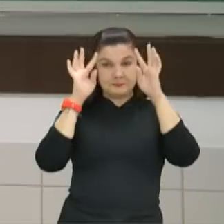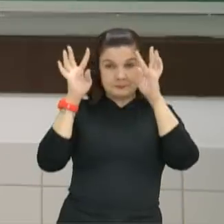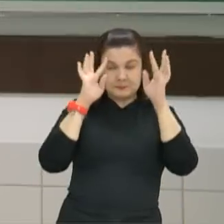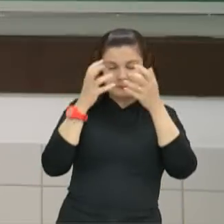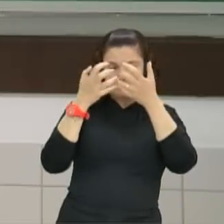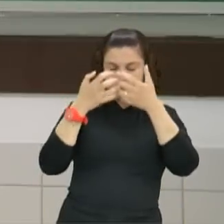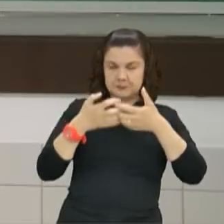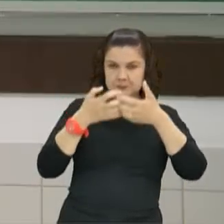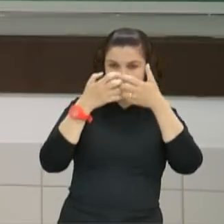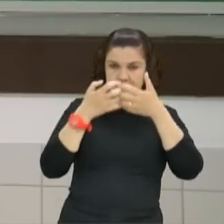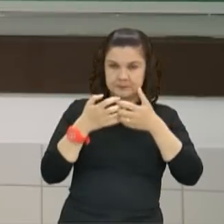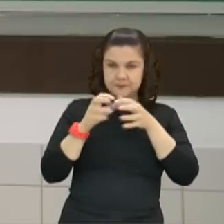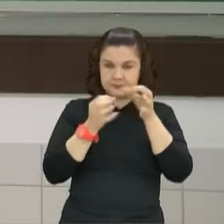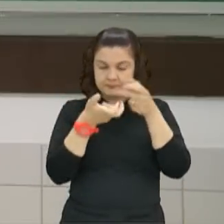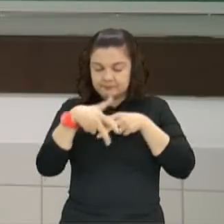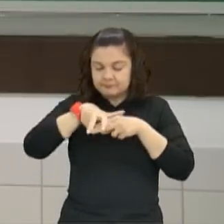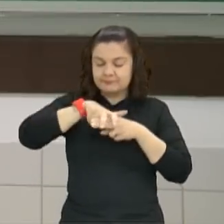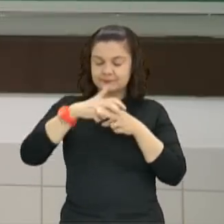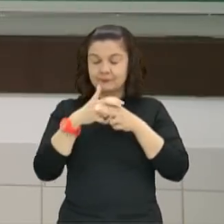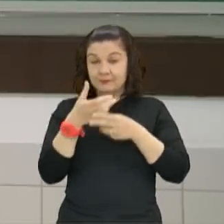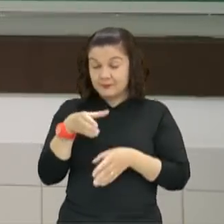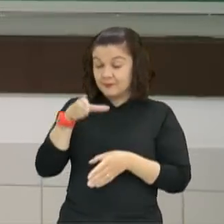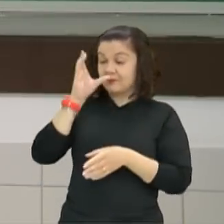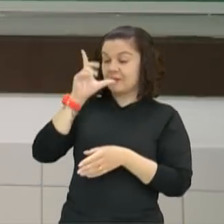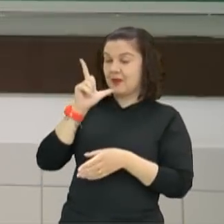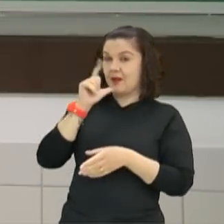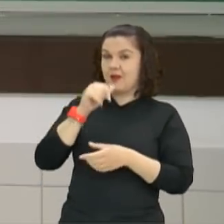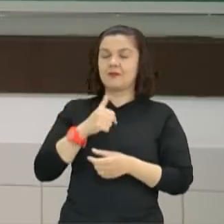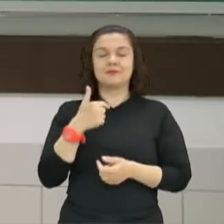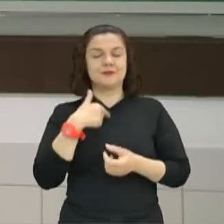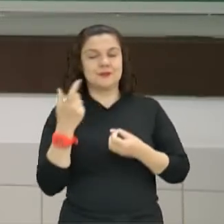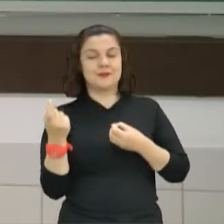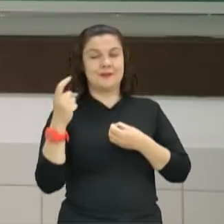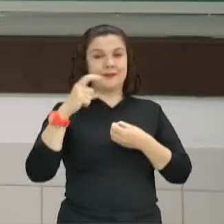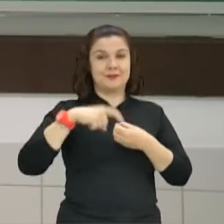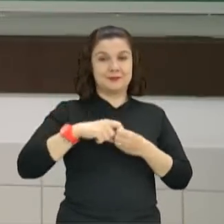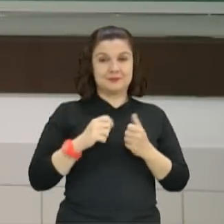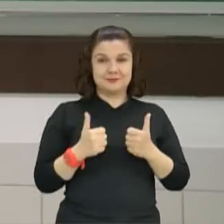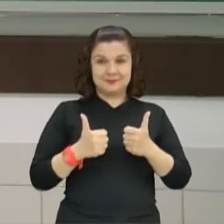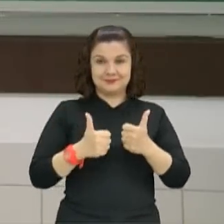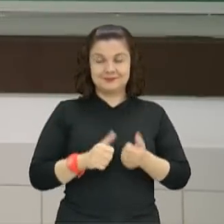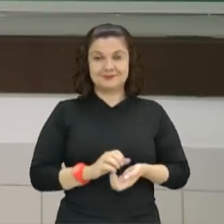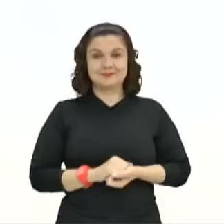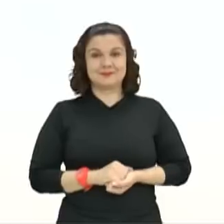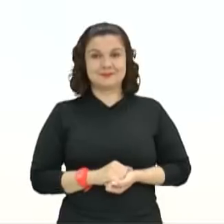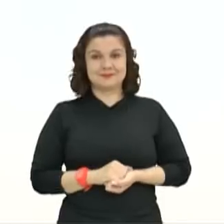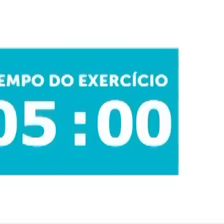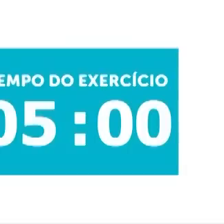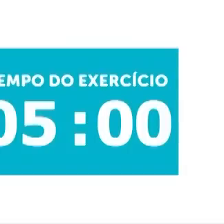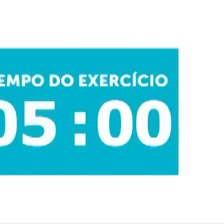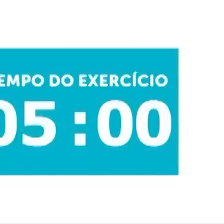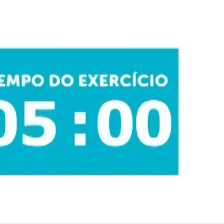pouquinho, né? Se ajeita, toma uma aguinha, eu também vou tomar uma água e daqui a pouco nós vamos voltar, beleza?